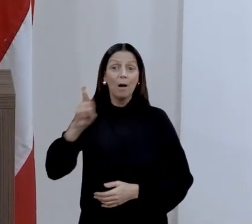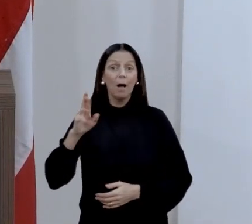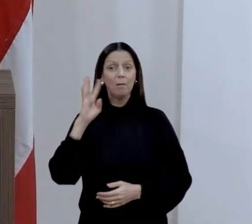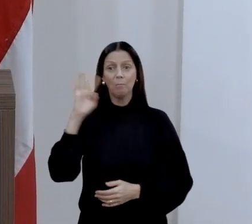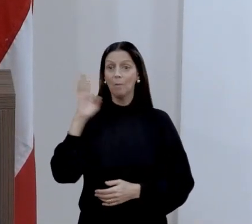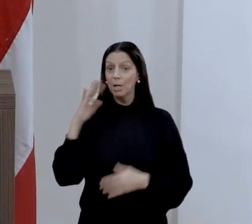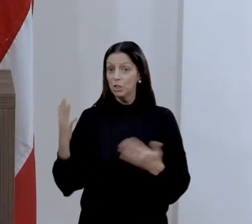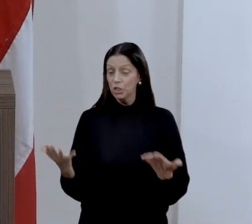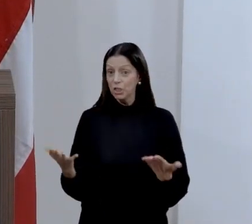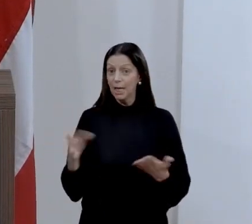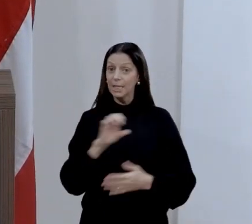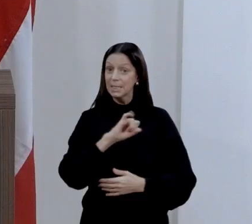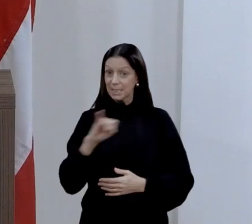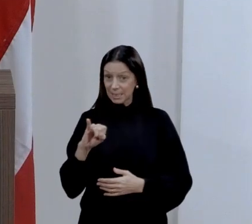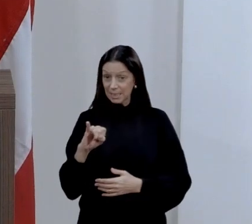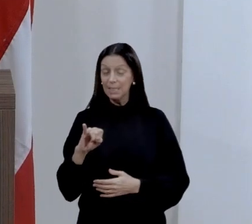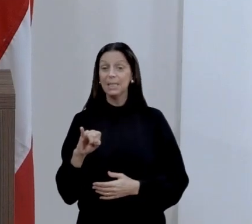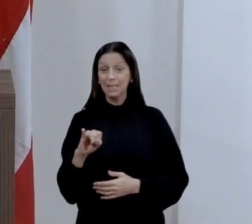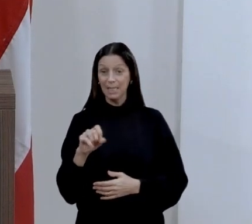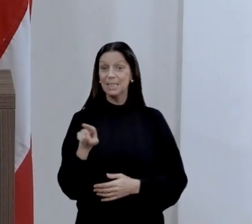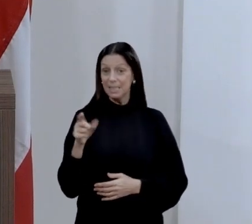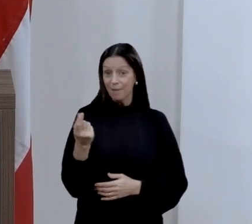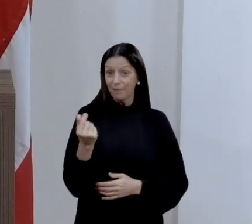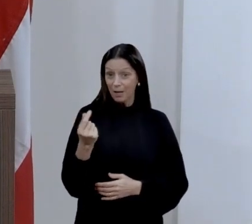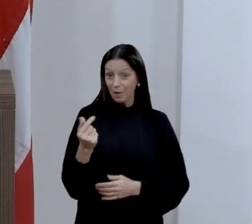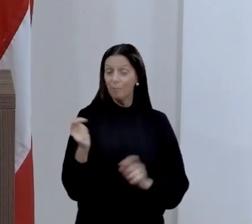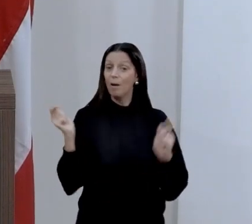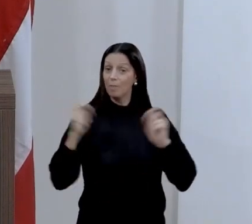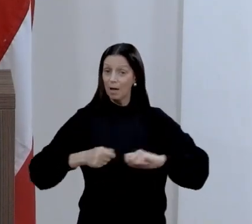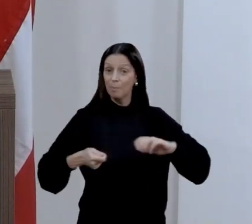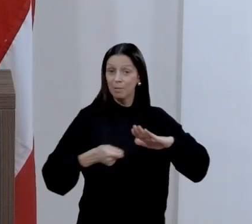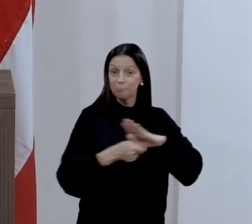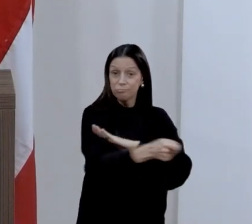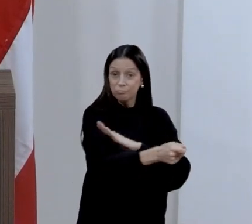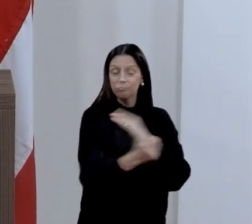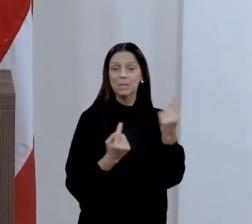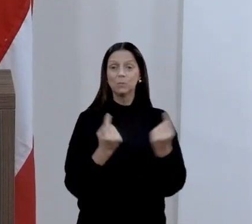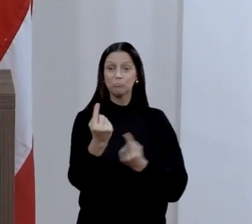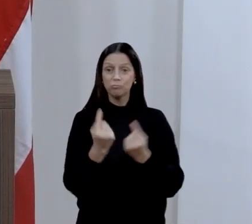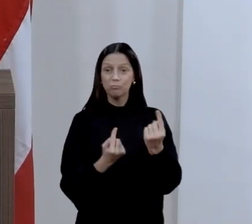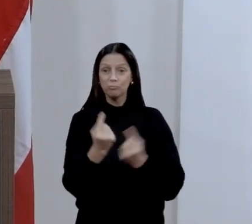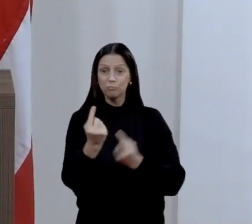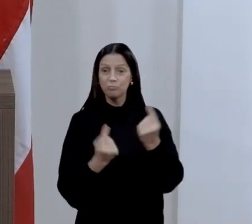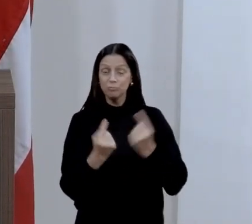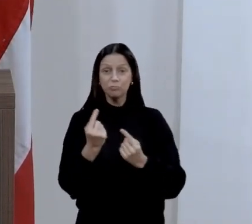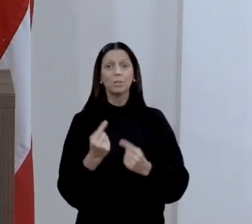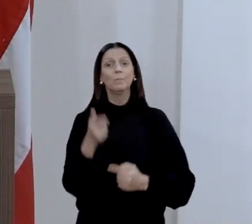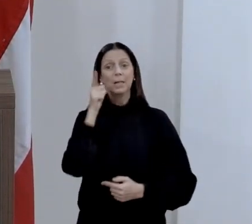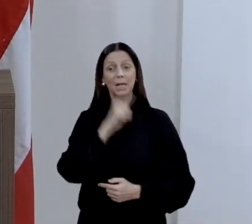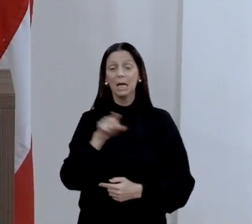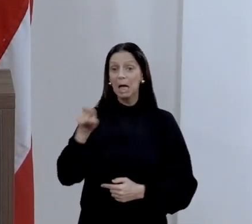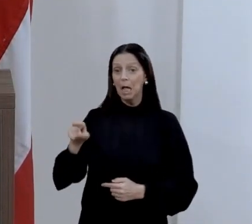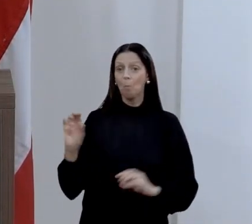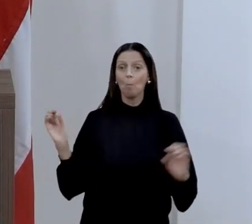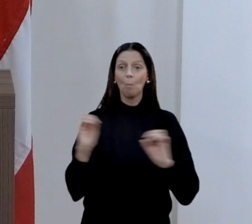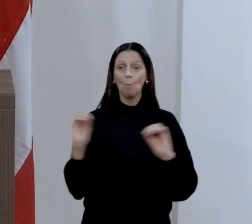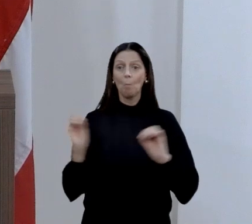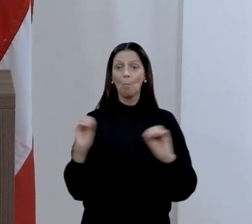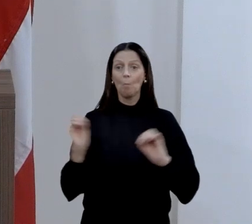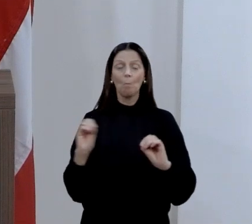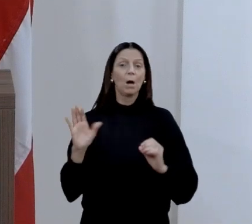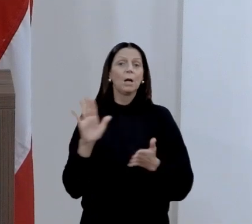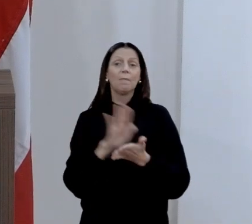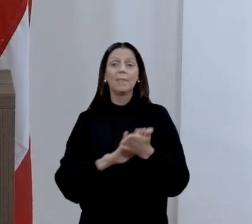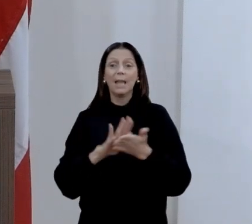quilômetros da SC 108 poderia fazer com R$500 mil que está entregue para essa guria, que não fez nada para Santa